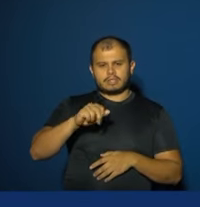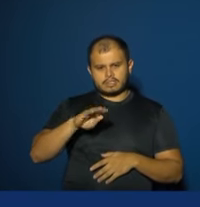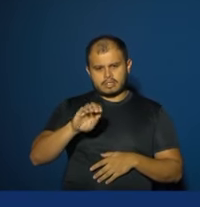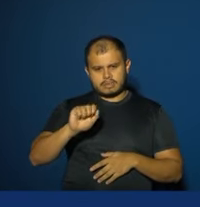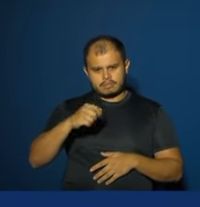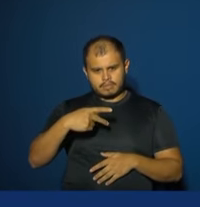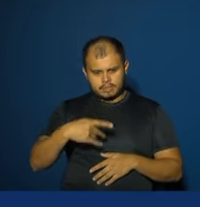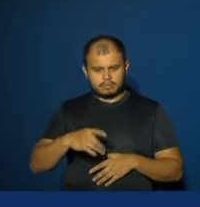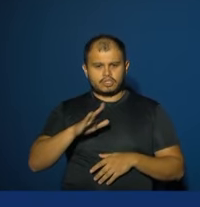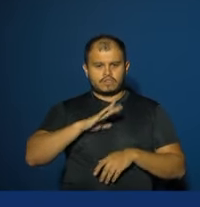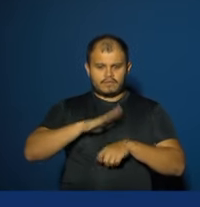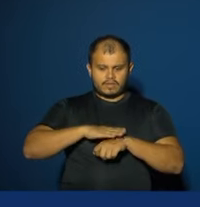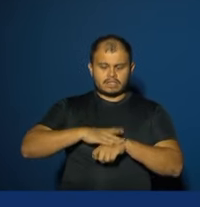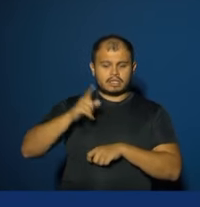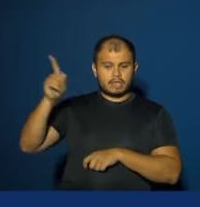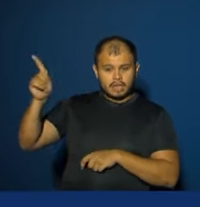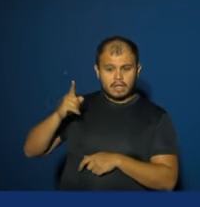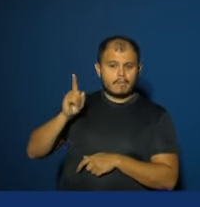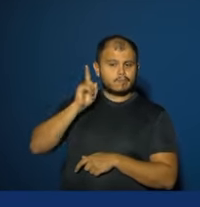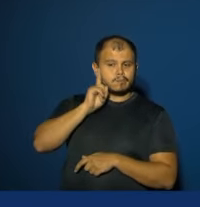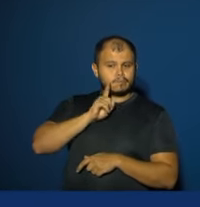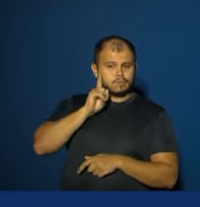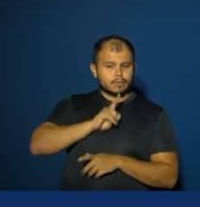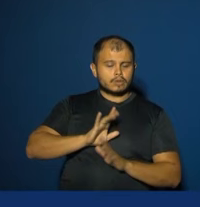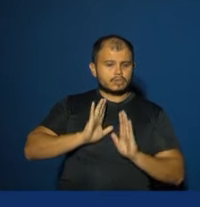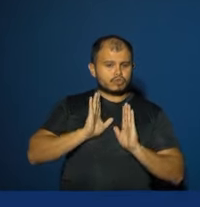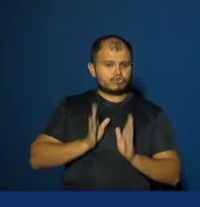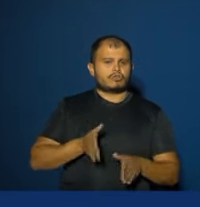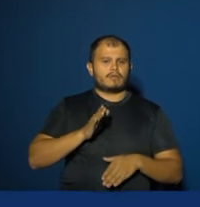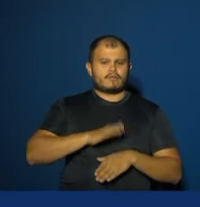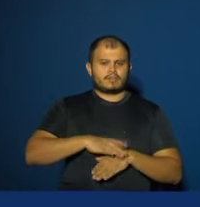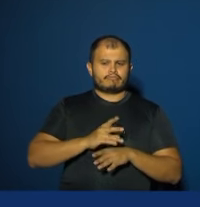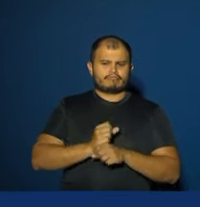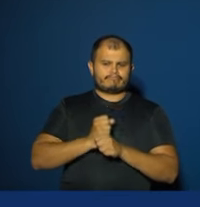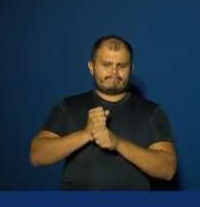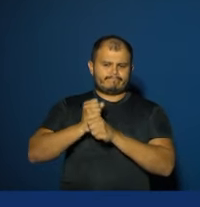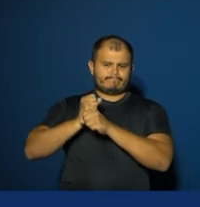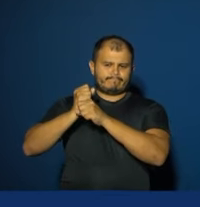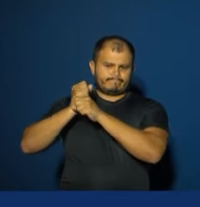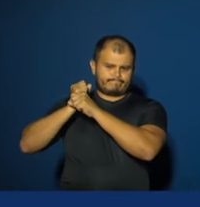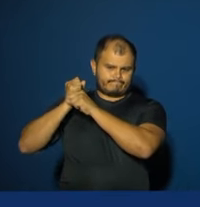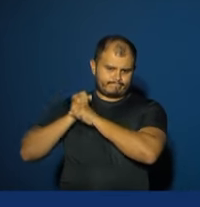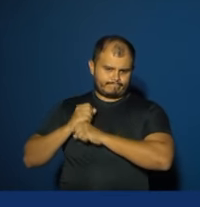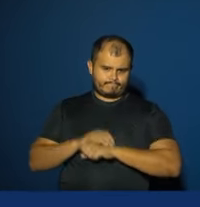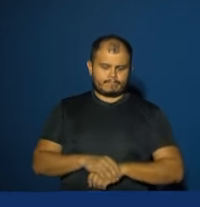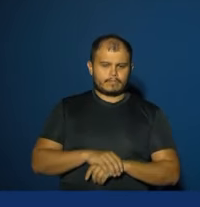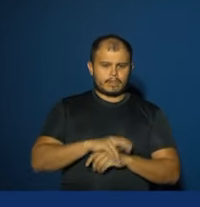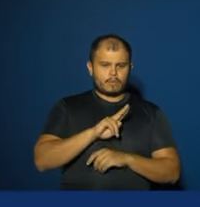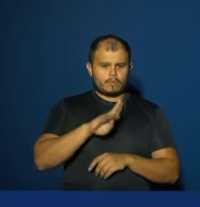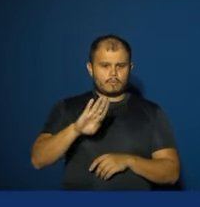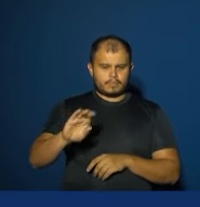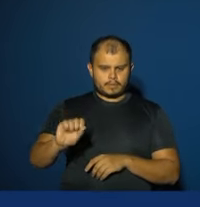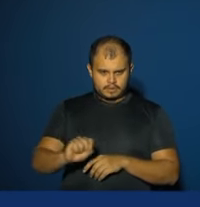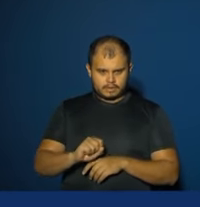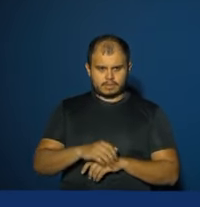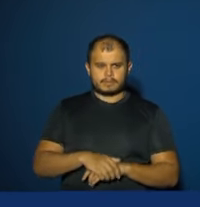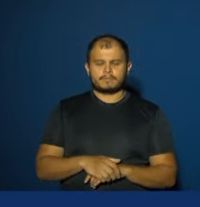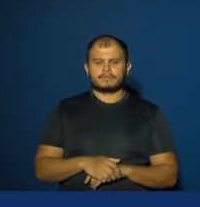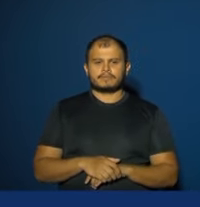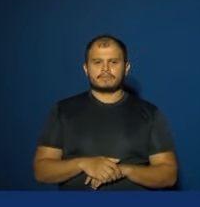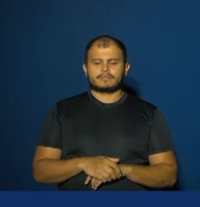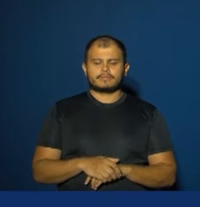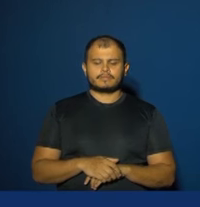da da Sabesp em Nova York lá em né já faz bastante tempo na no BS BS pactual depois né